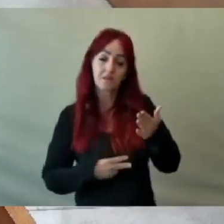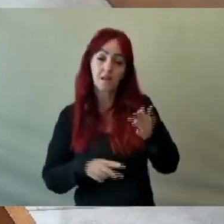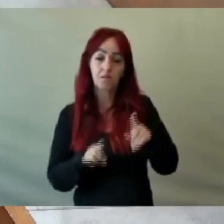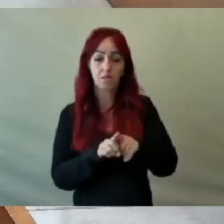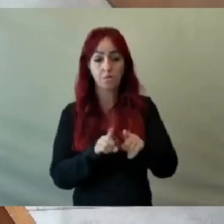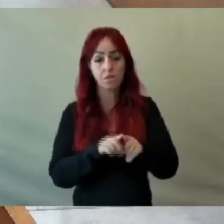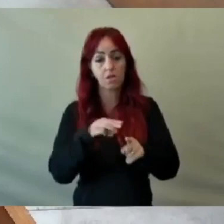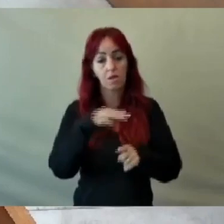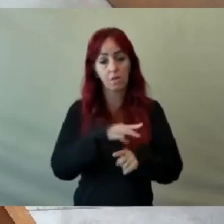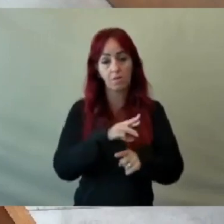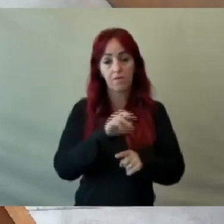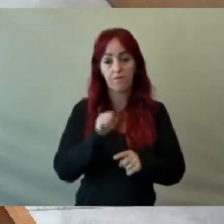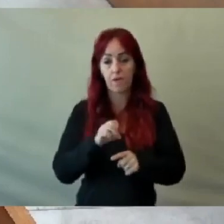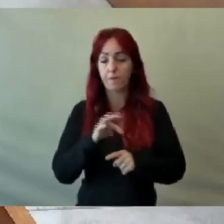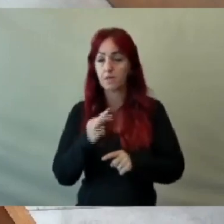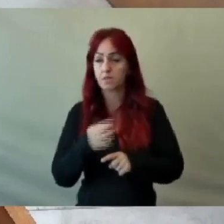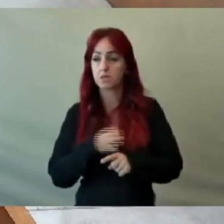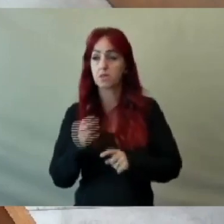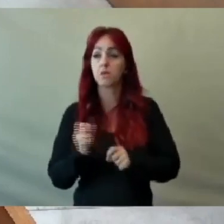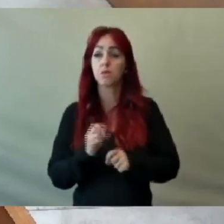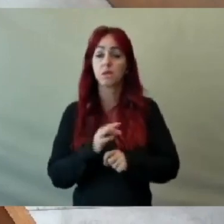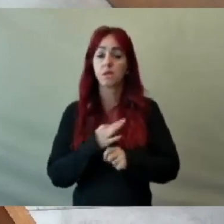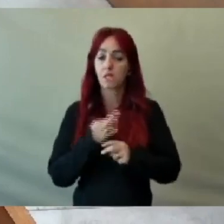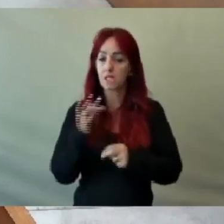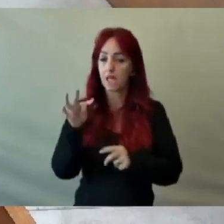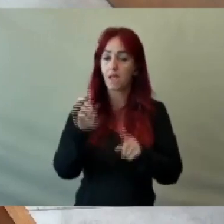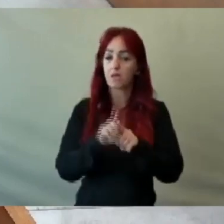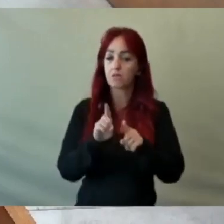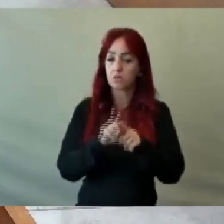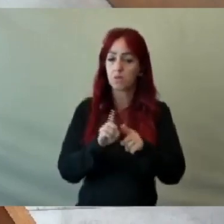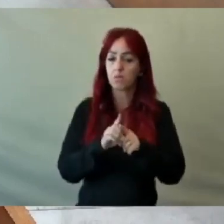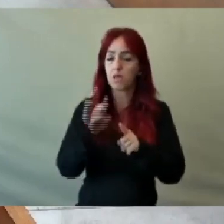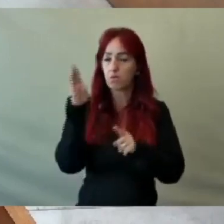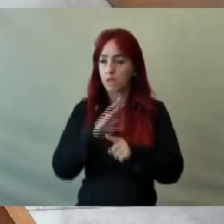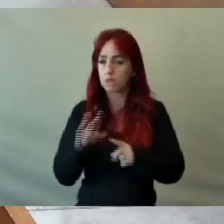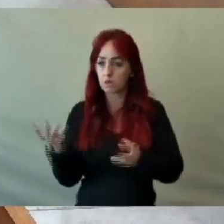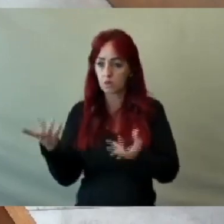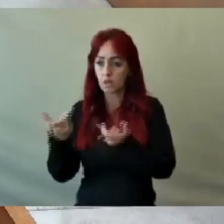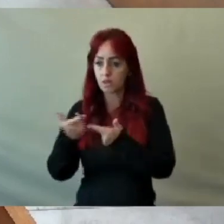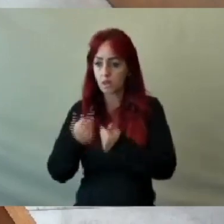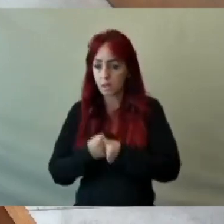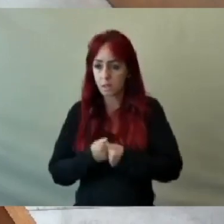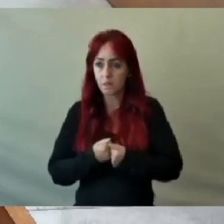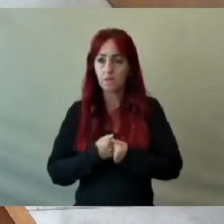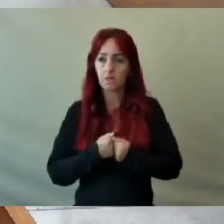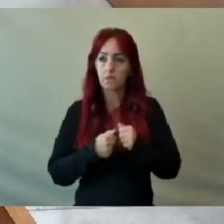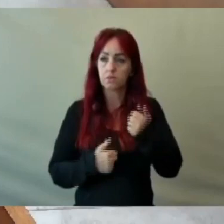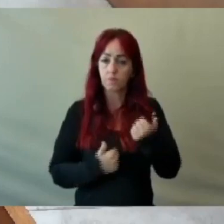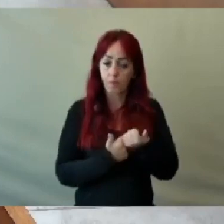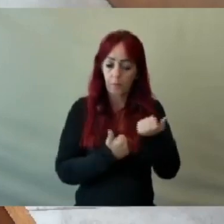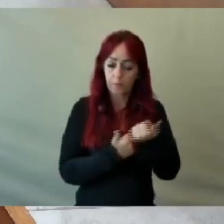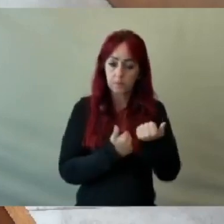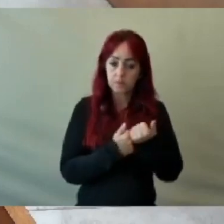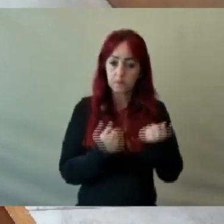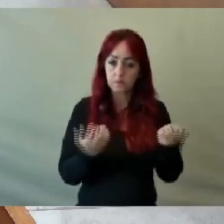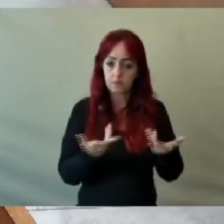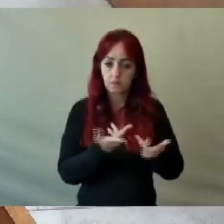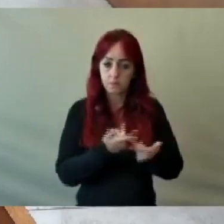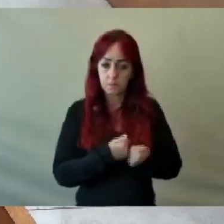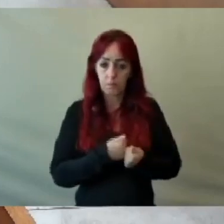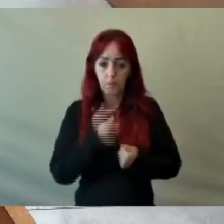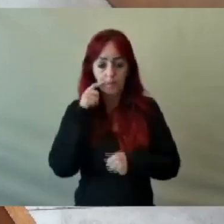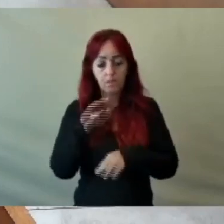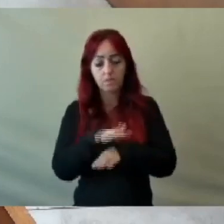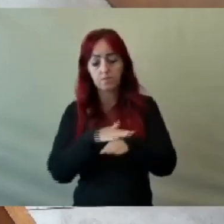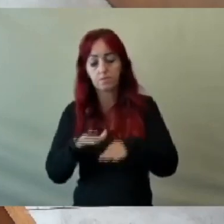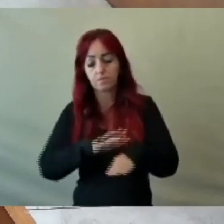todos os técnicos dela do Brasil de qualidade para conseguir oferecer uma coisa de qualidade. Aí, conversando com a área técnica da Câmara, pensando o que mais